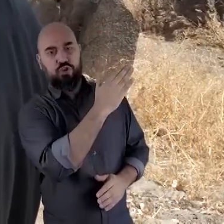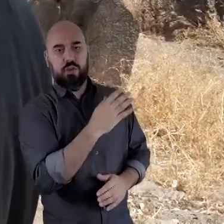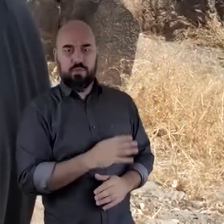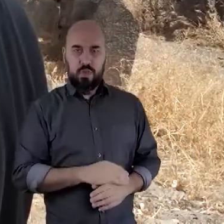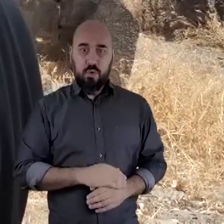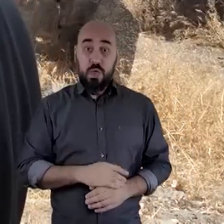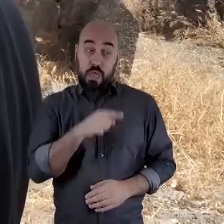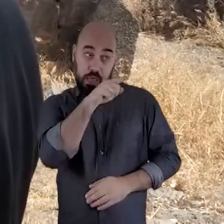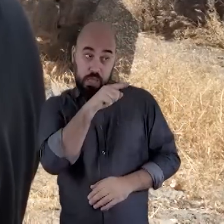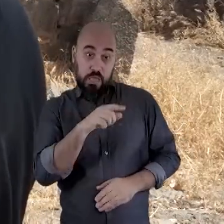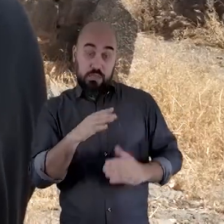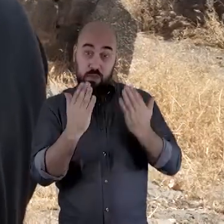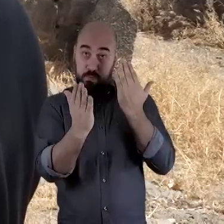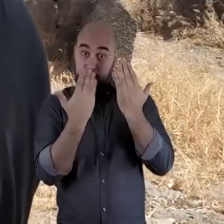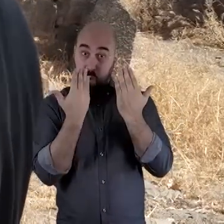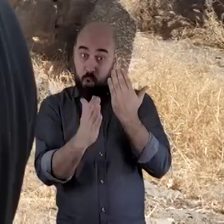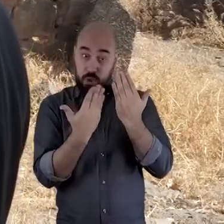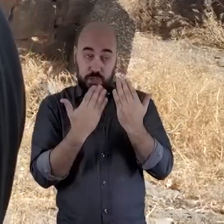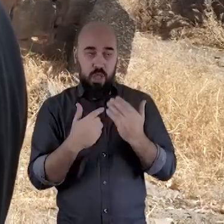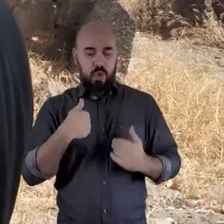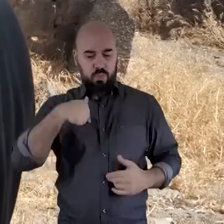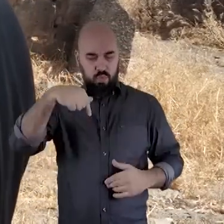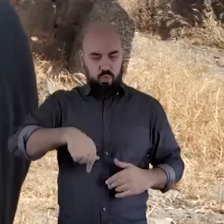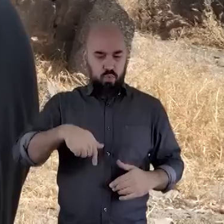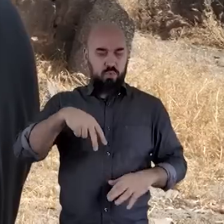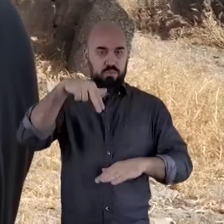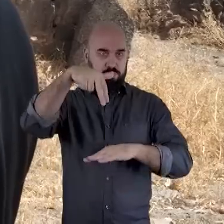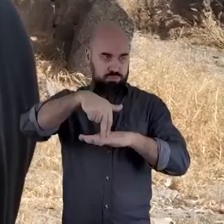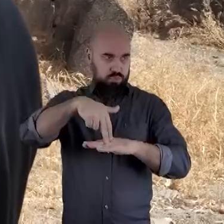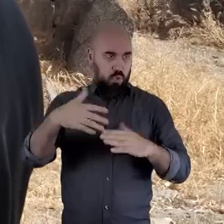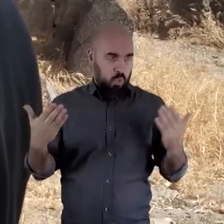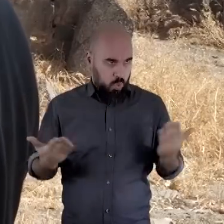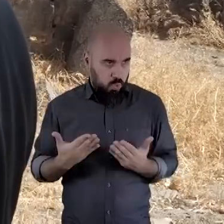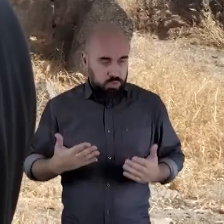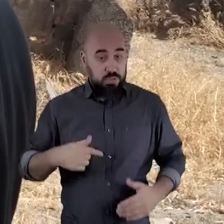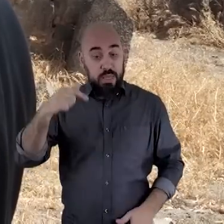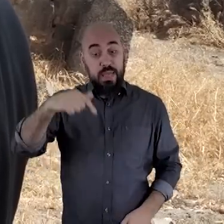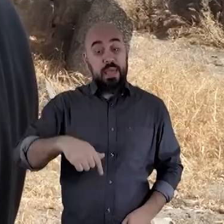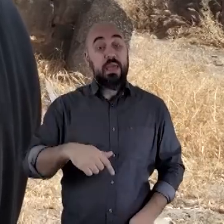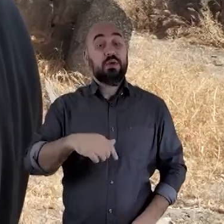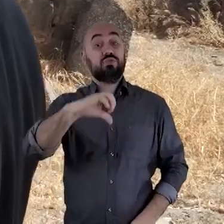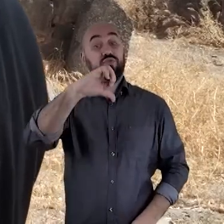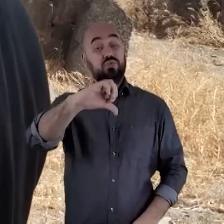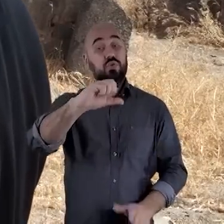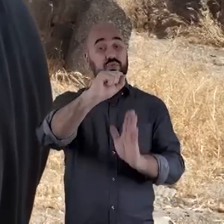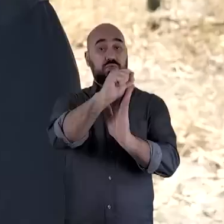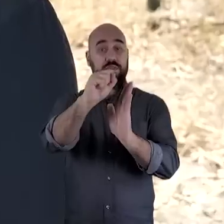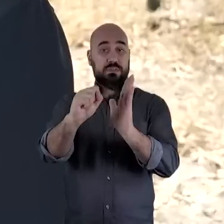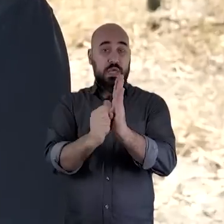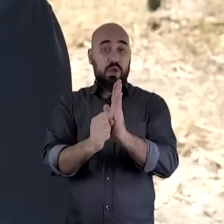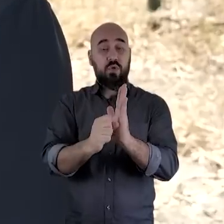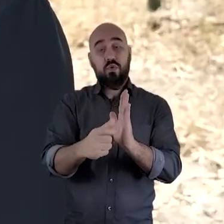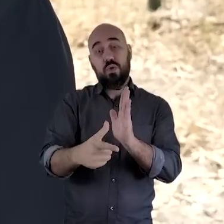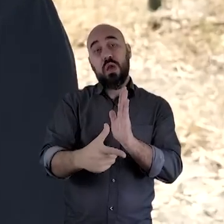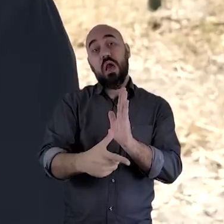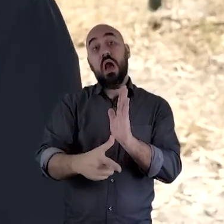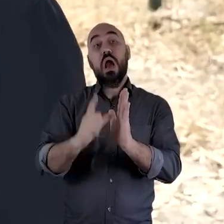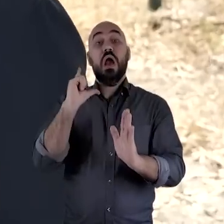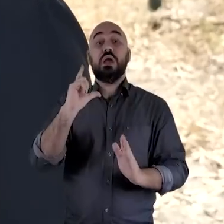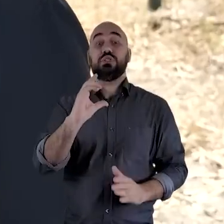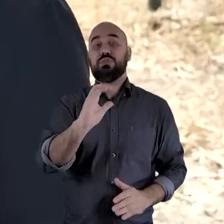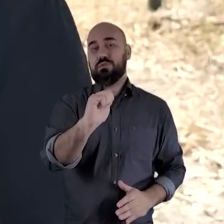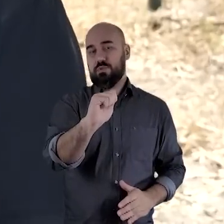Esse portal que estamos pisando, como eu disse, é do 9º século antes de Cristo.